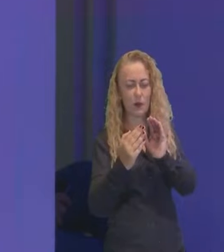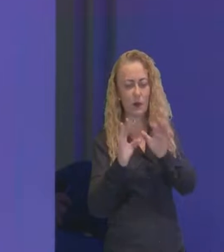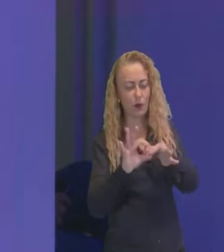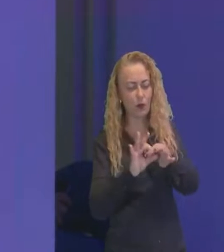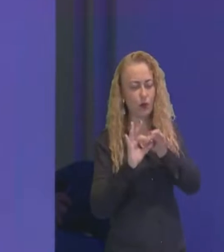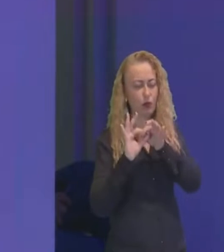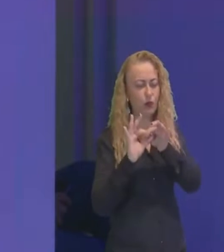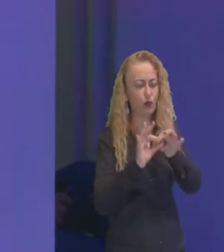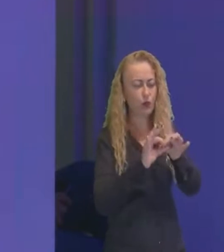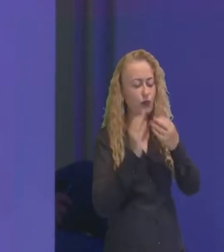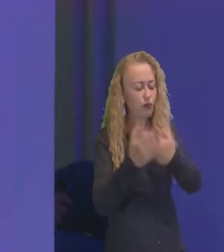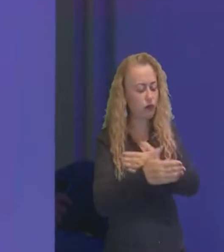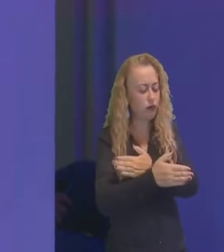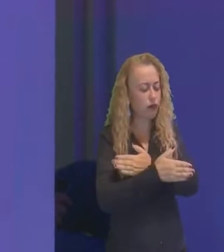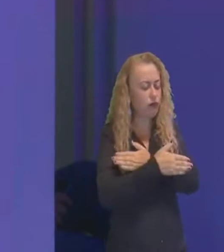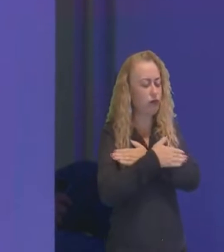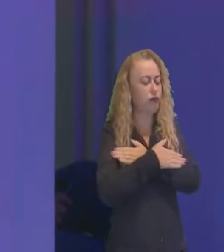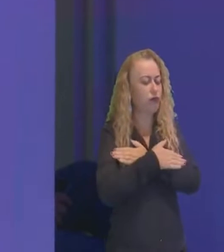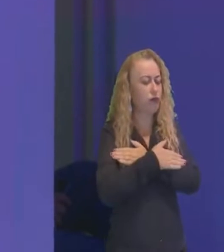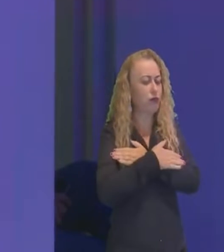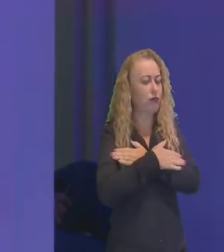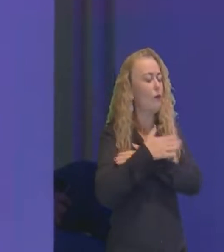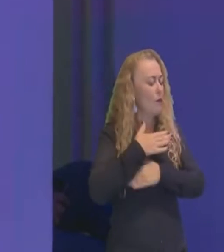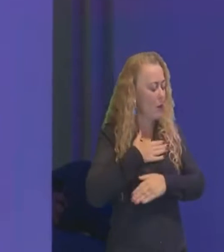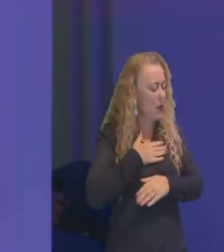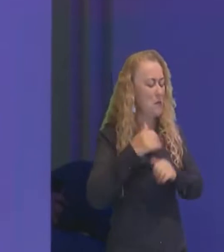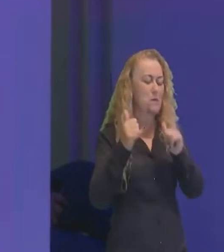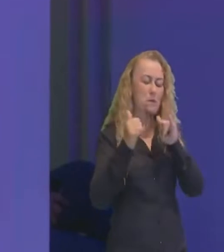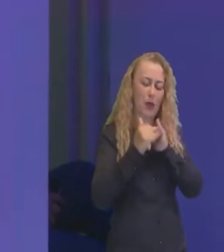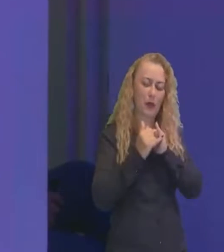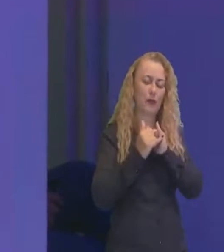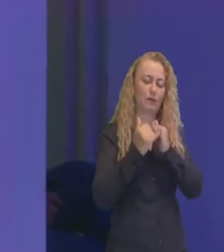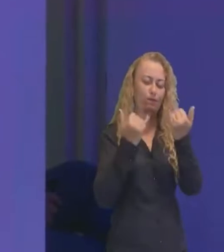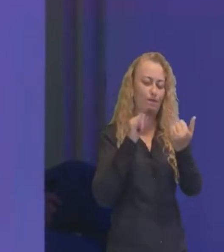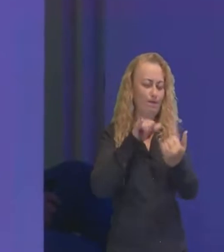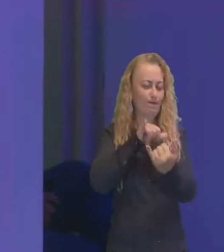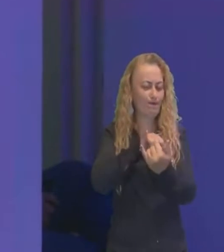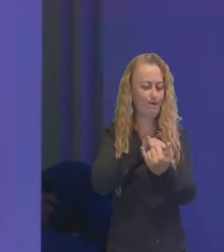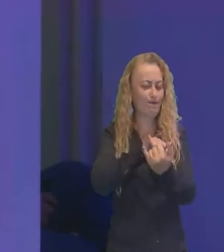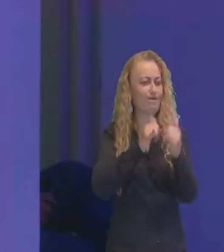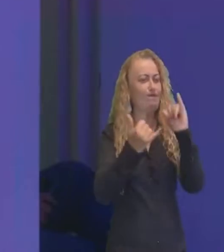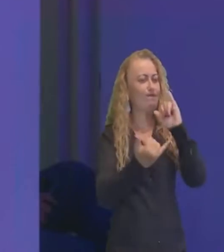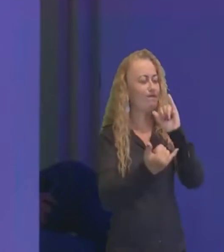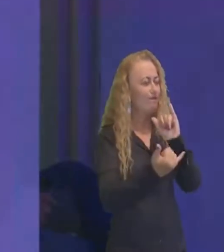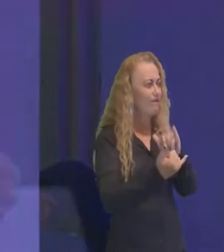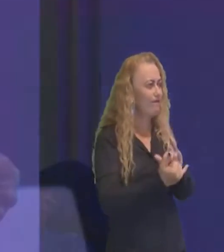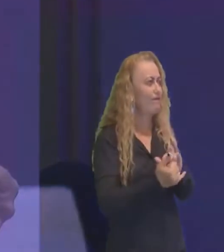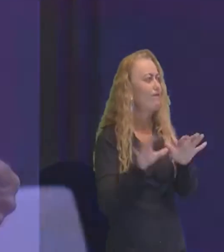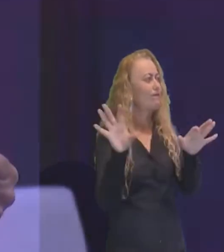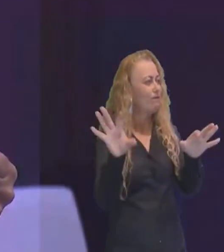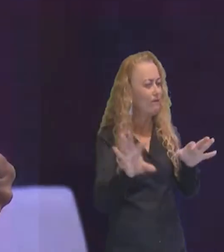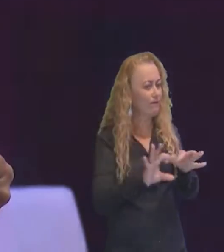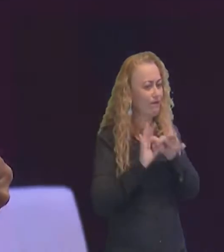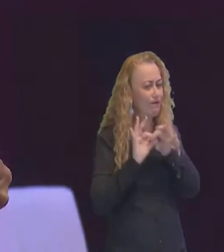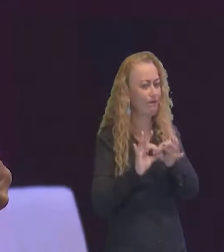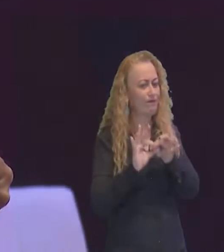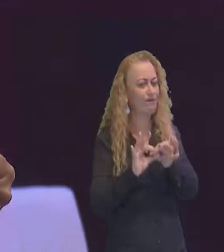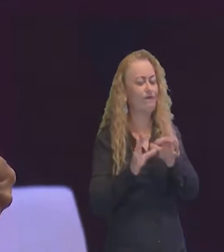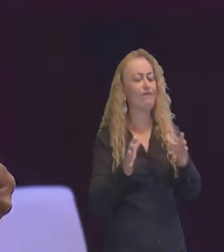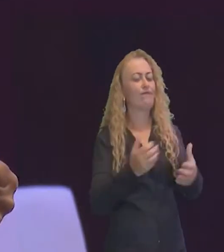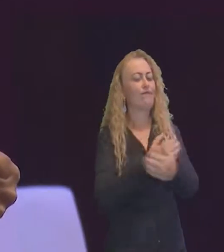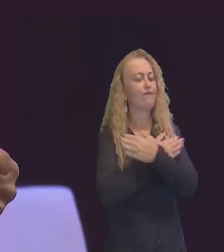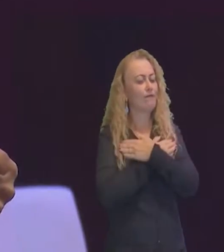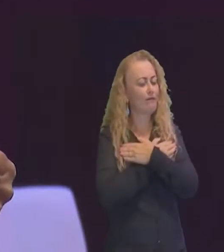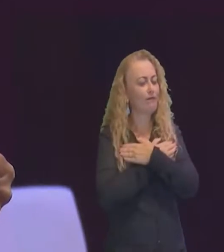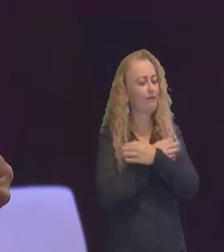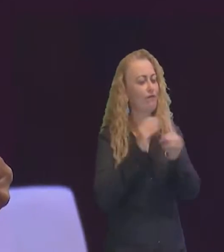enternecedora, e nós dizemos um ao outro: eu te perdoo. E eu te perdoo. E nos abraçamos e